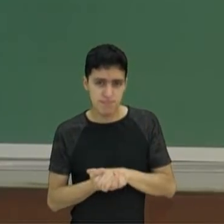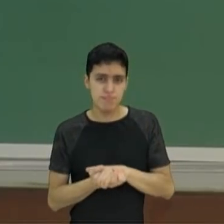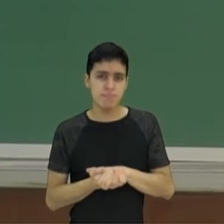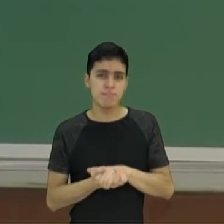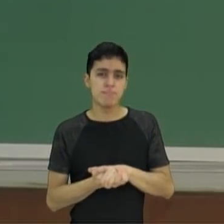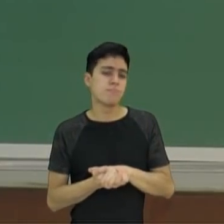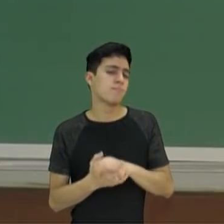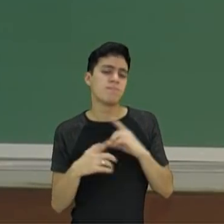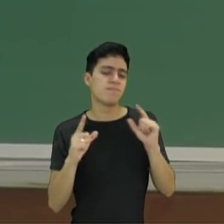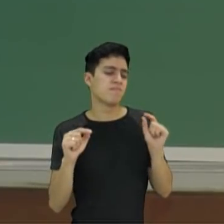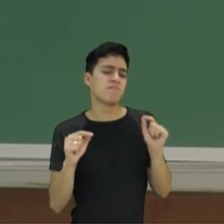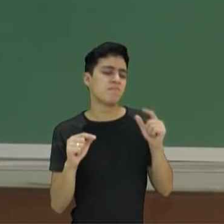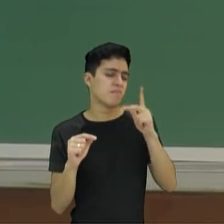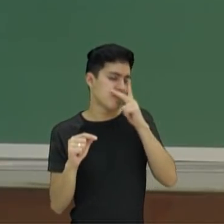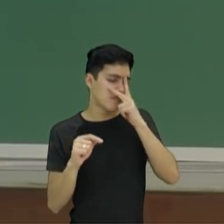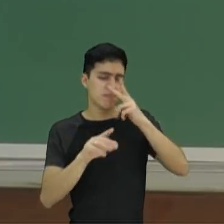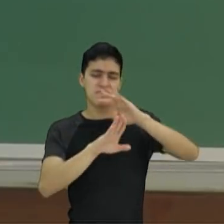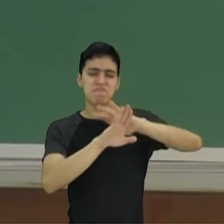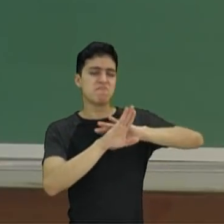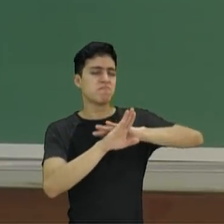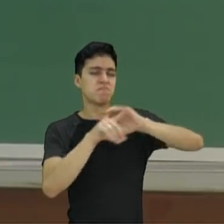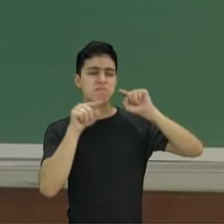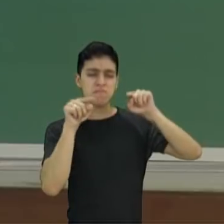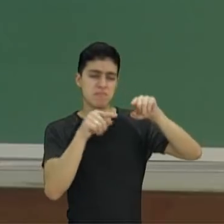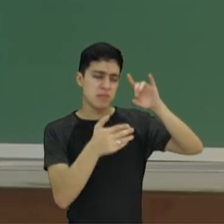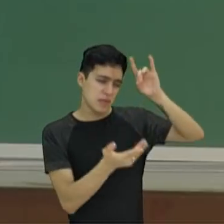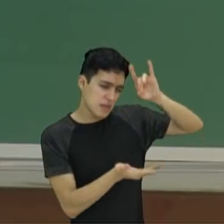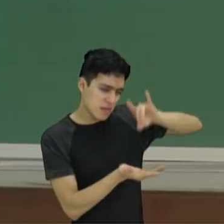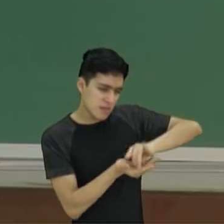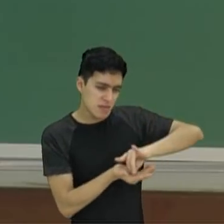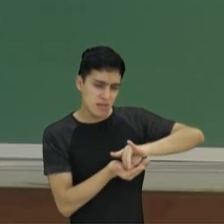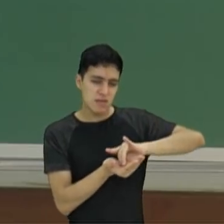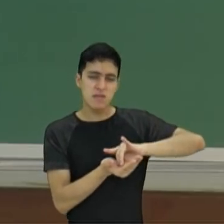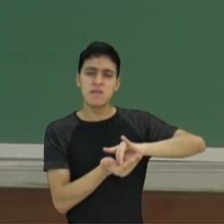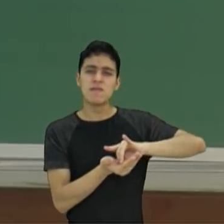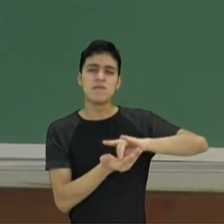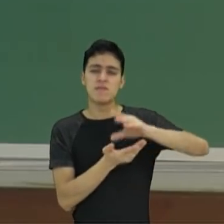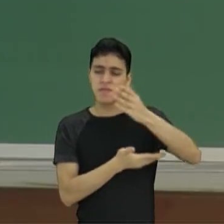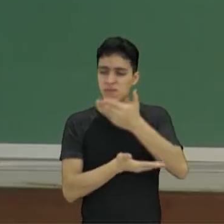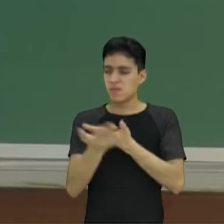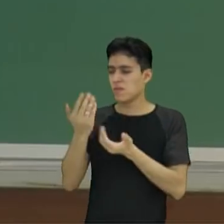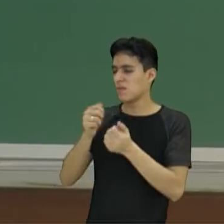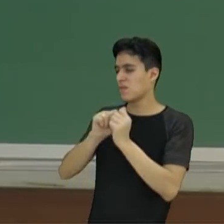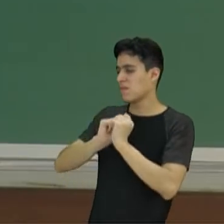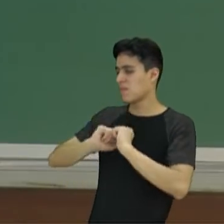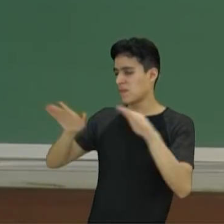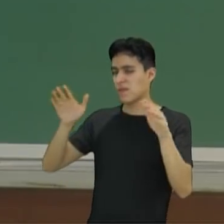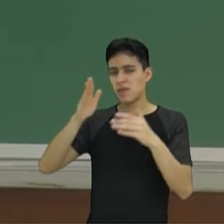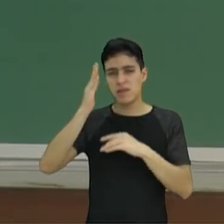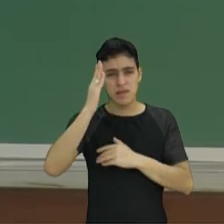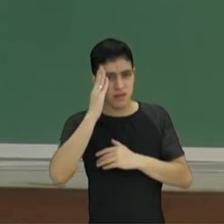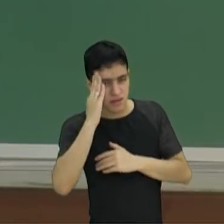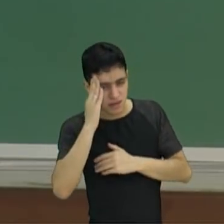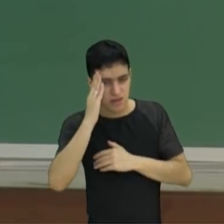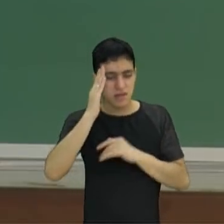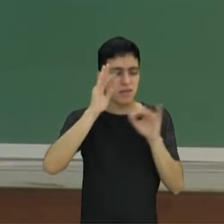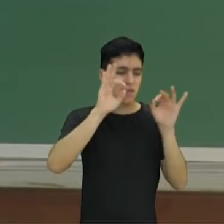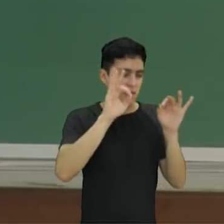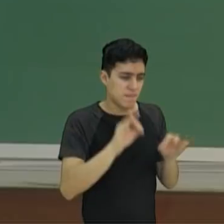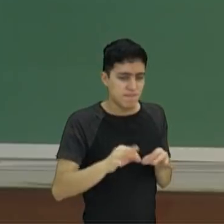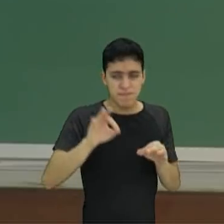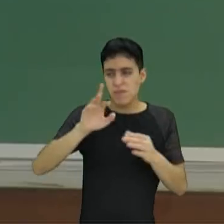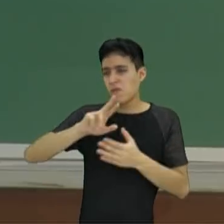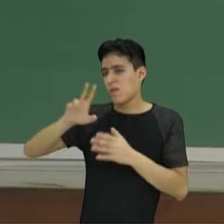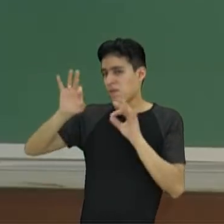E o que motiva isso de ser ou não compartilhado, saber ou não se é real ou